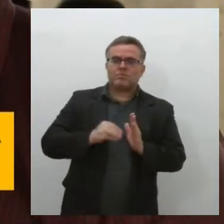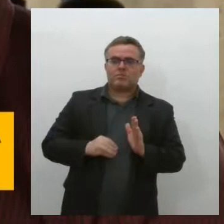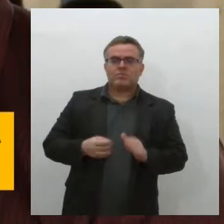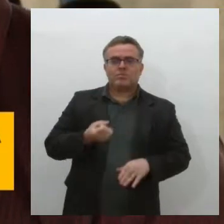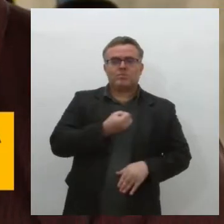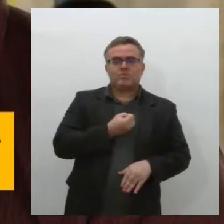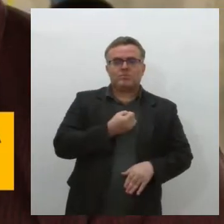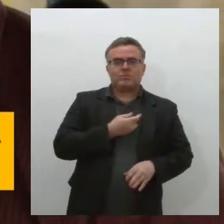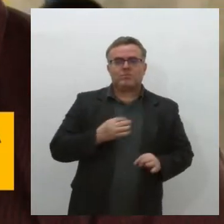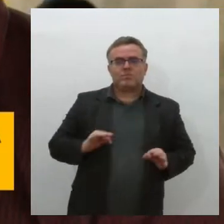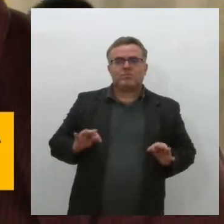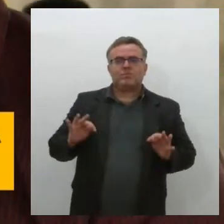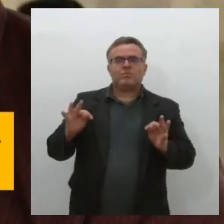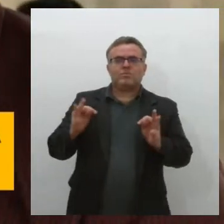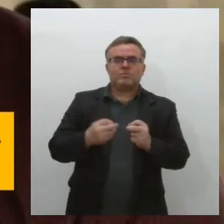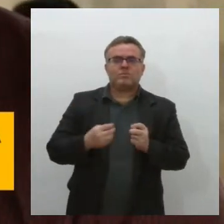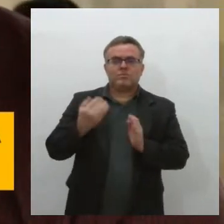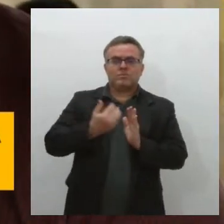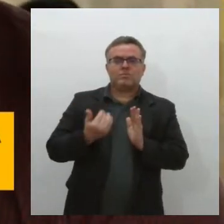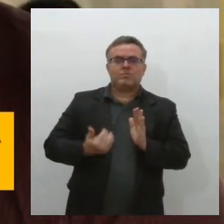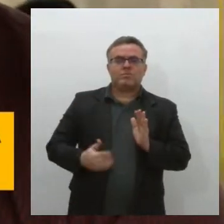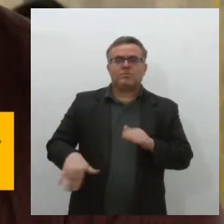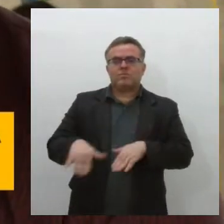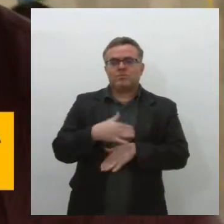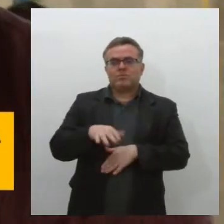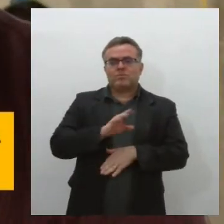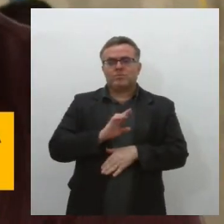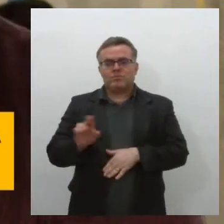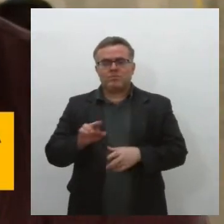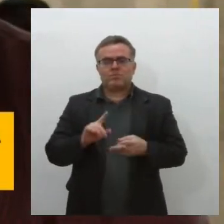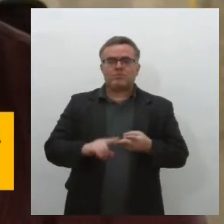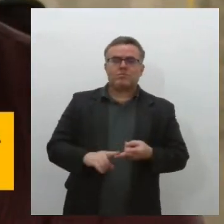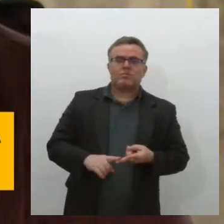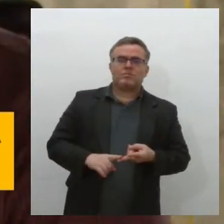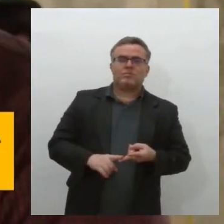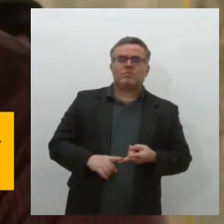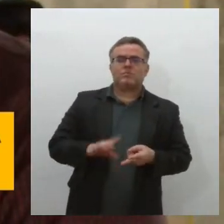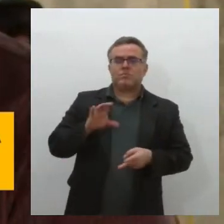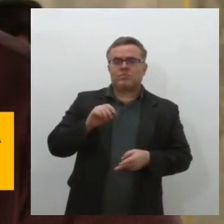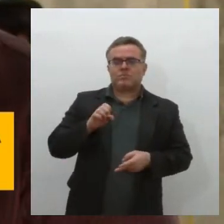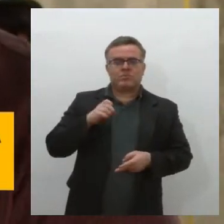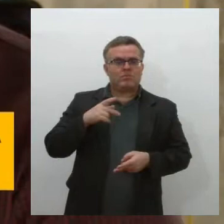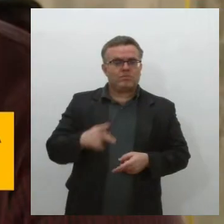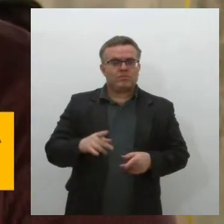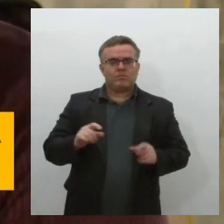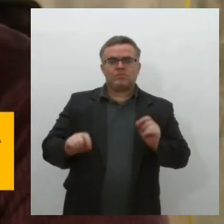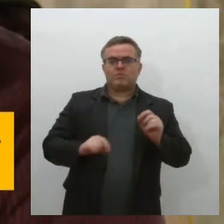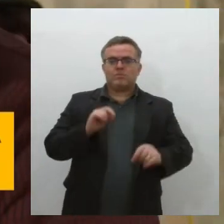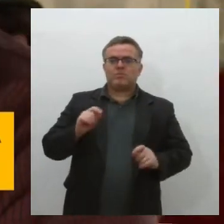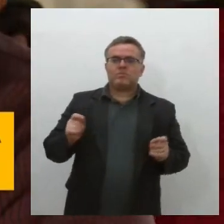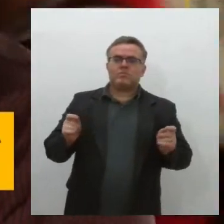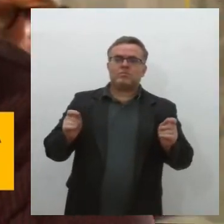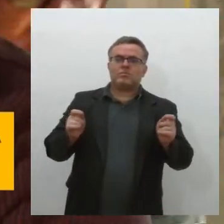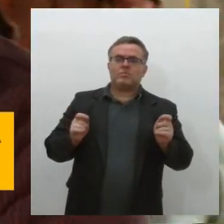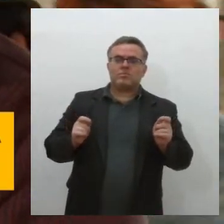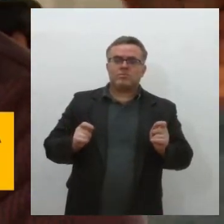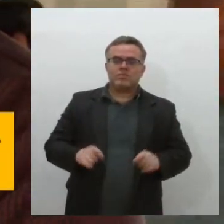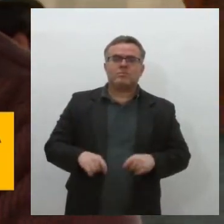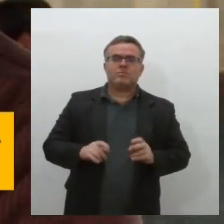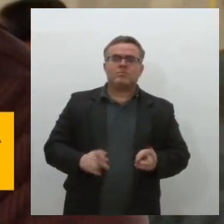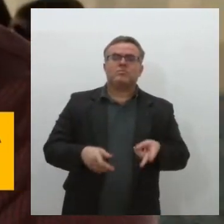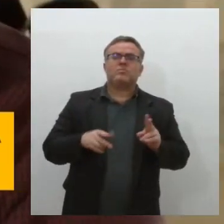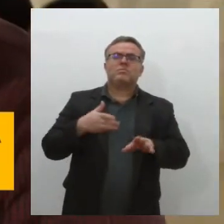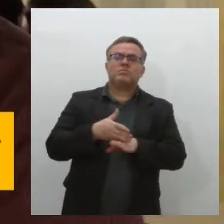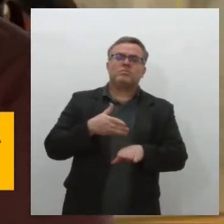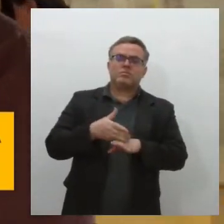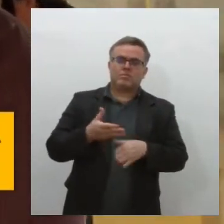todos os demais dados, né? Endereço, nome, sexo, então tudo tem que estar regularizado para efeito de ter acesso ao benefício.